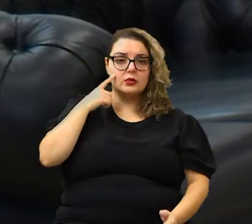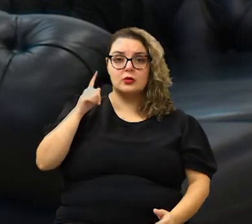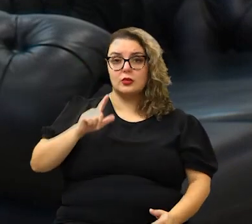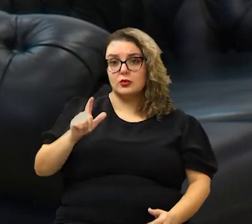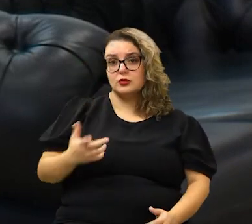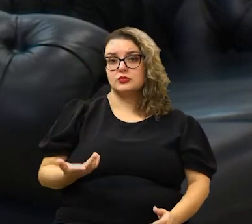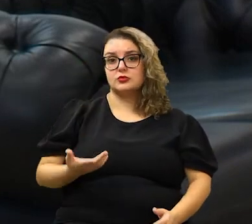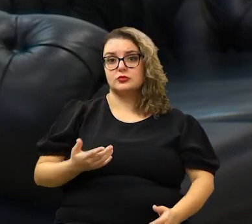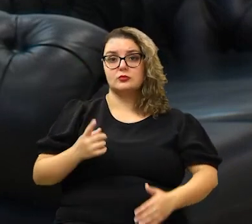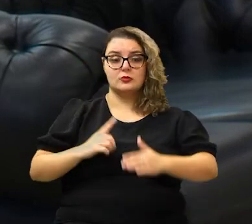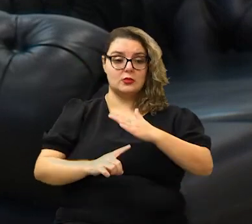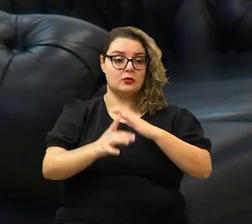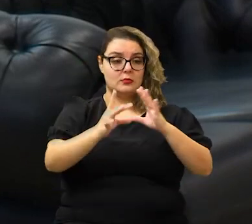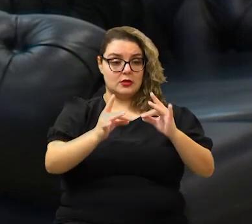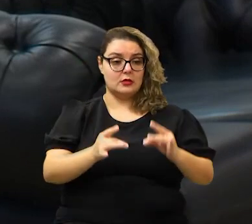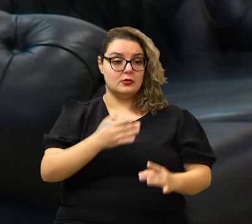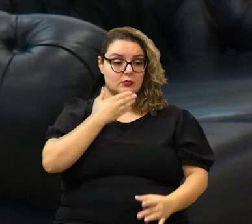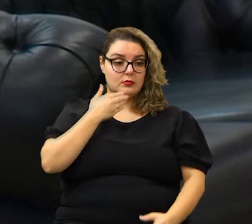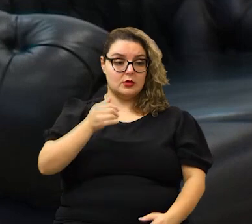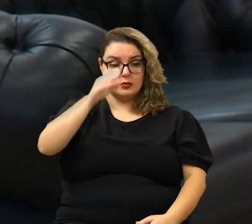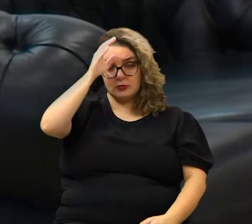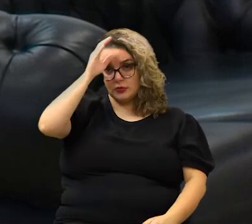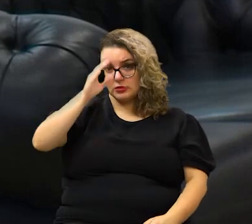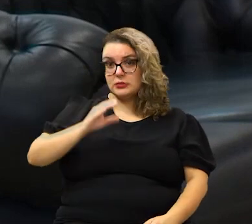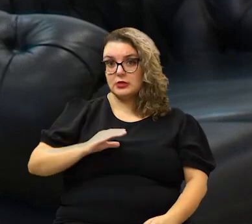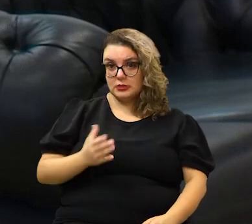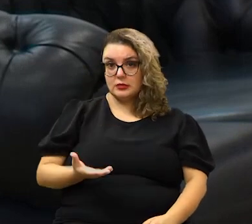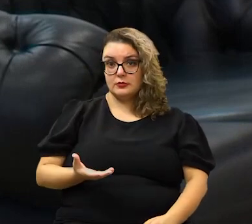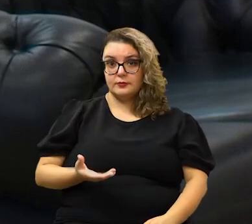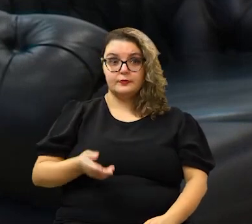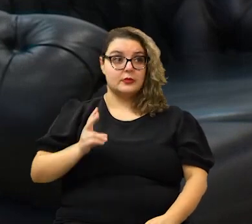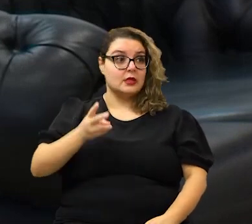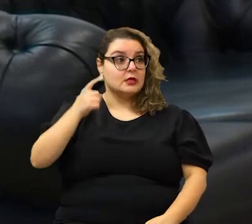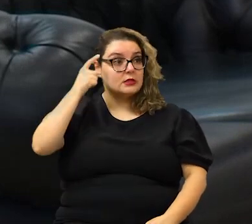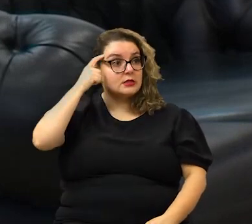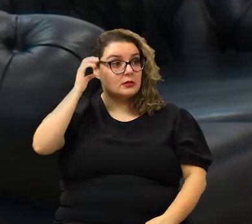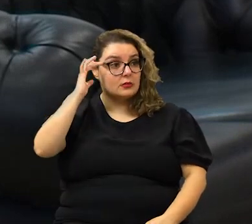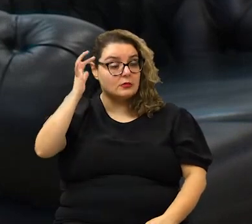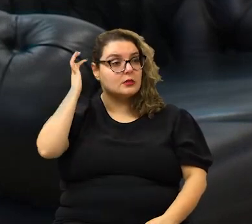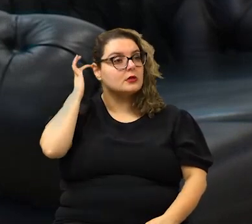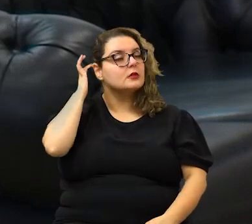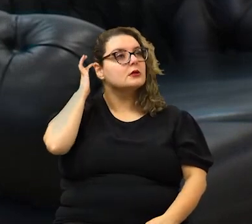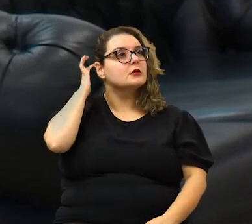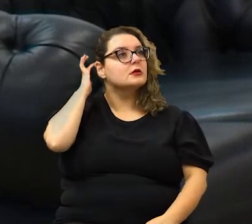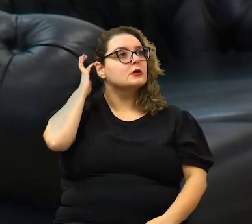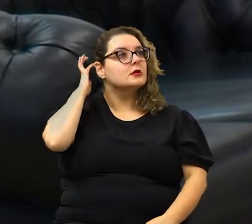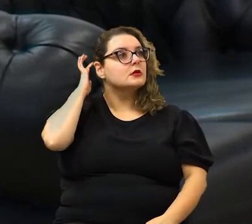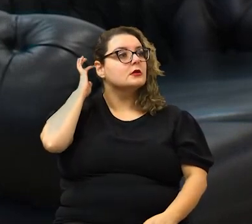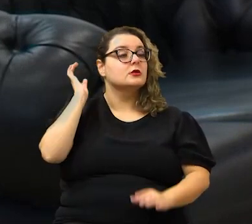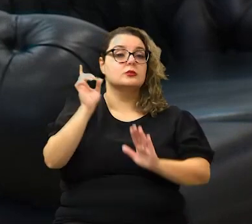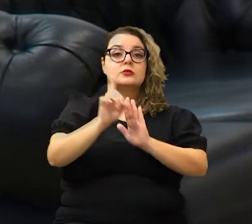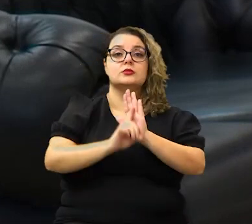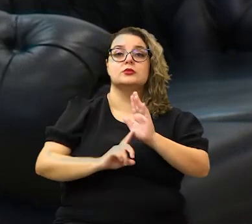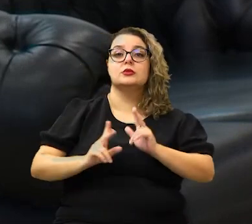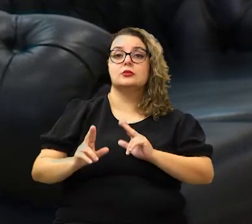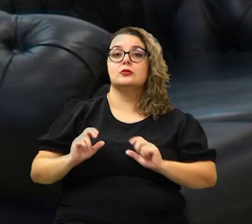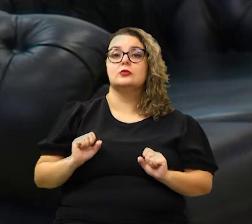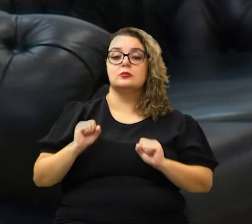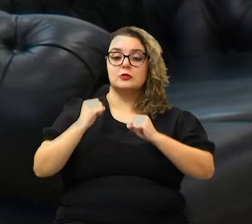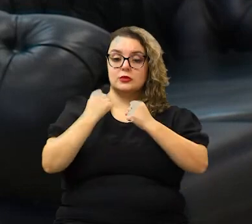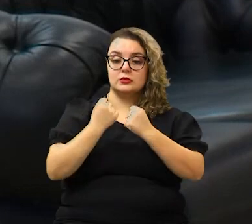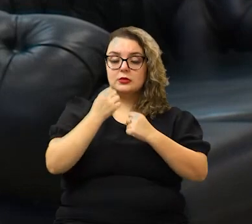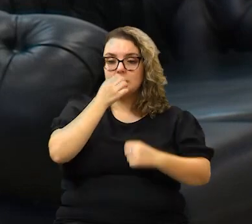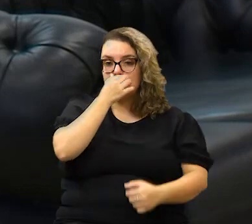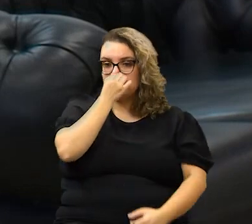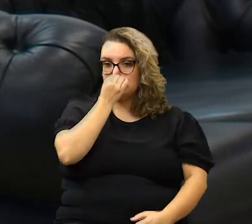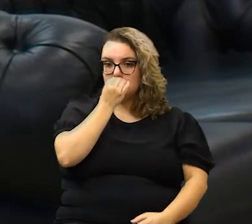garante, obviamente, uma prestação cada vez melhor para o cidadão. Sempre pensando no direito como